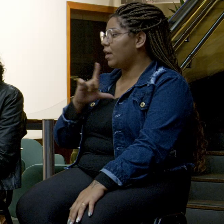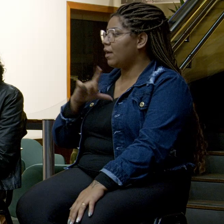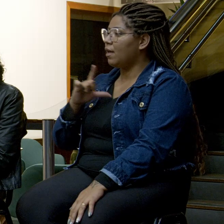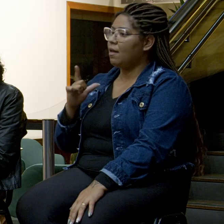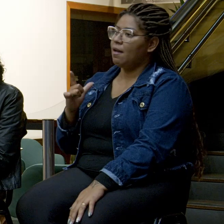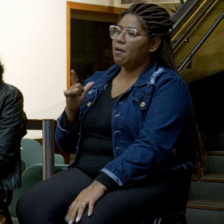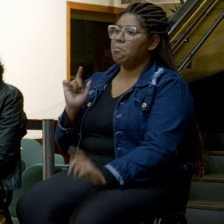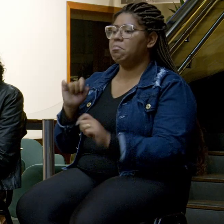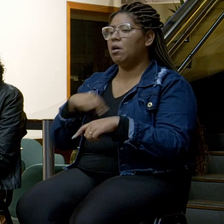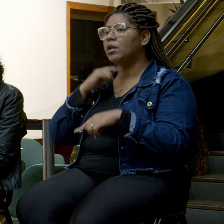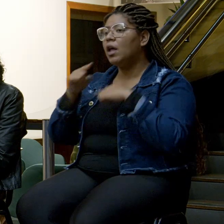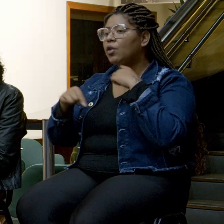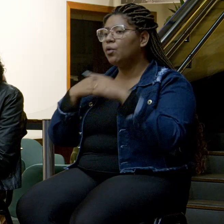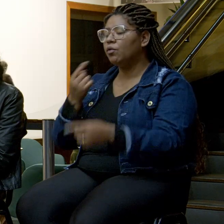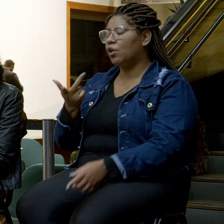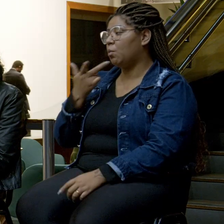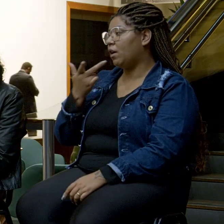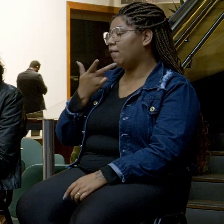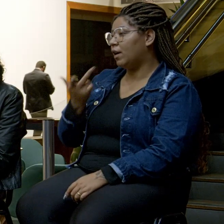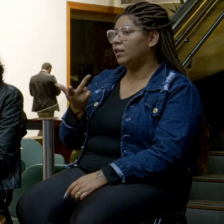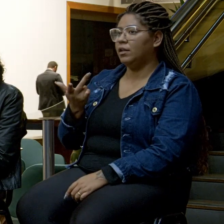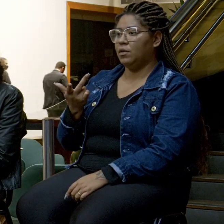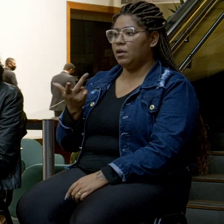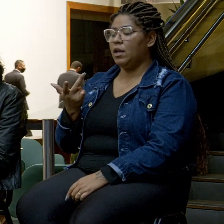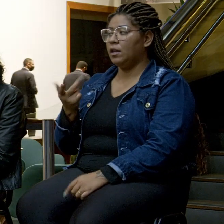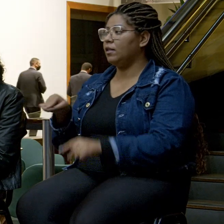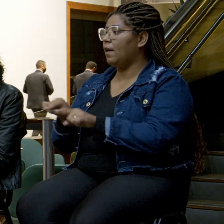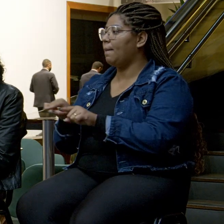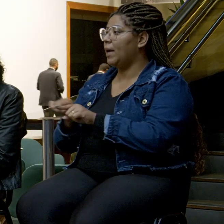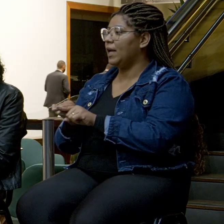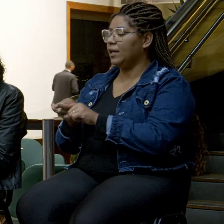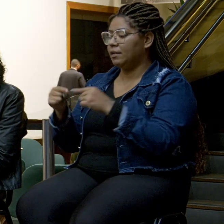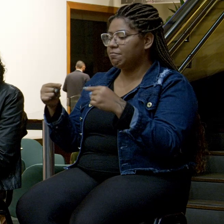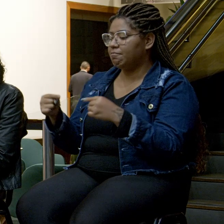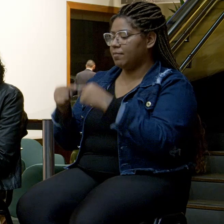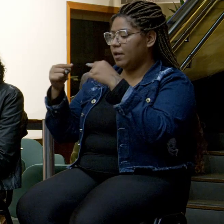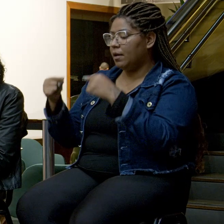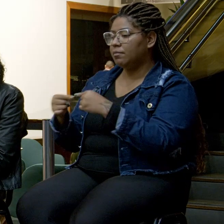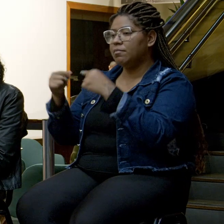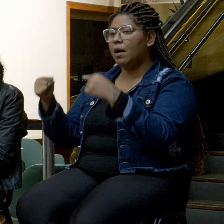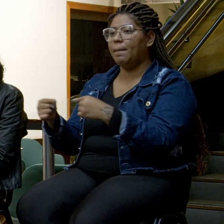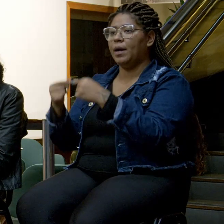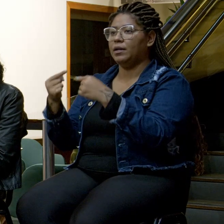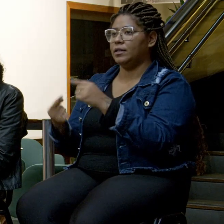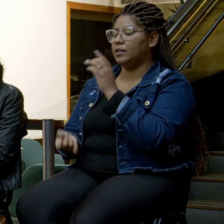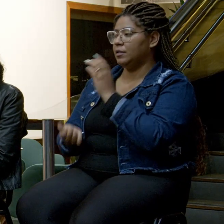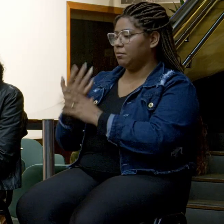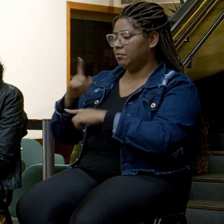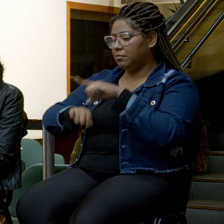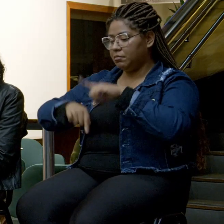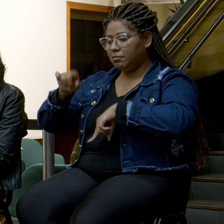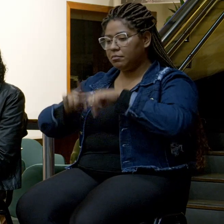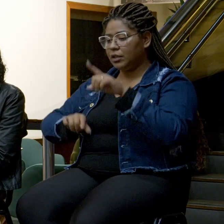da dúvida também que eu estava falando, de ir criando essas conexões para além dos materiais, assim, para além